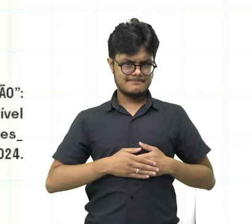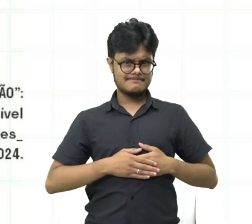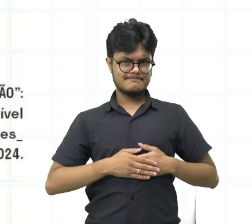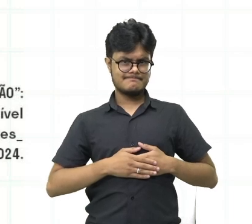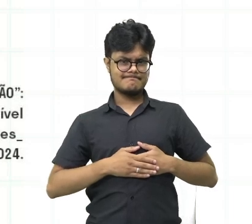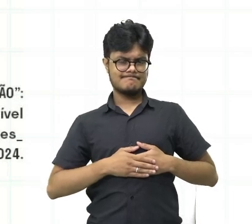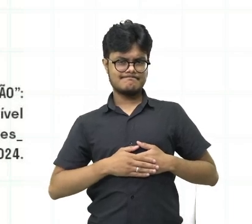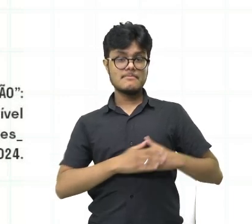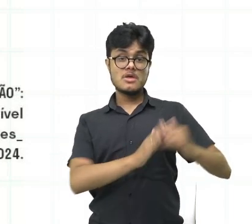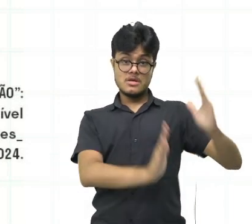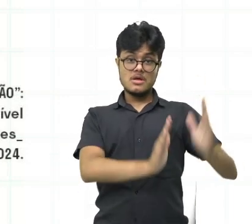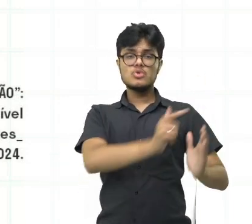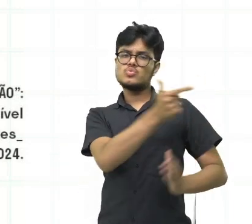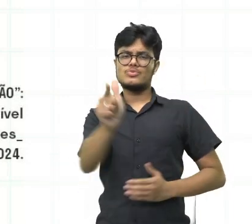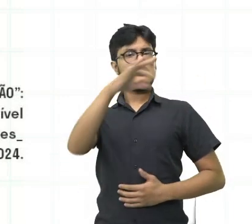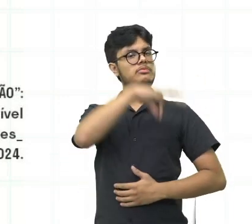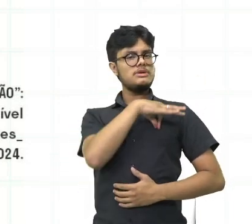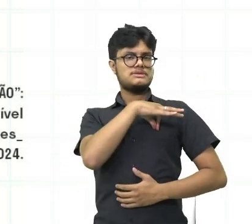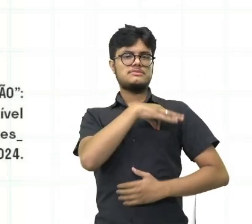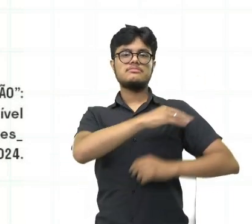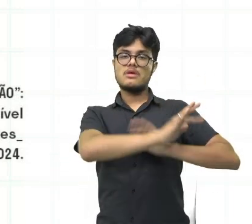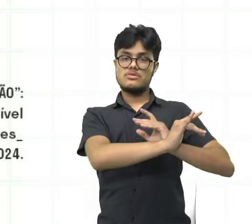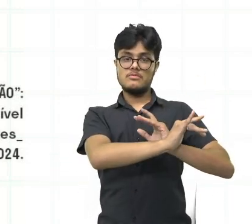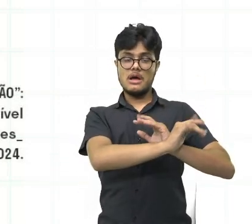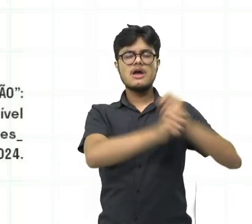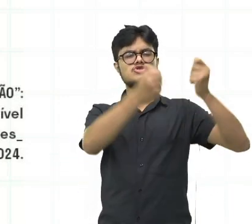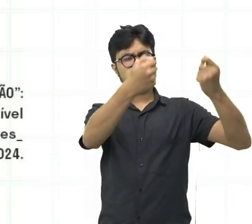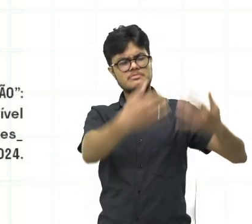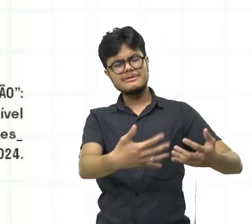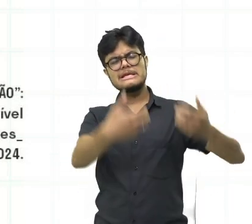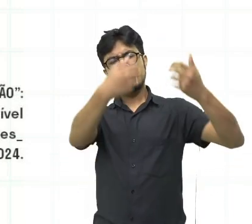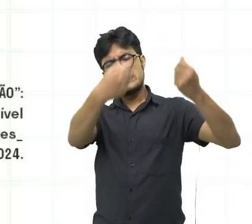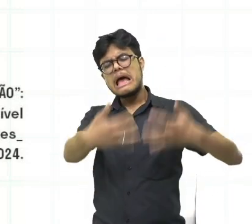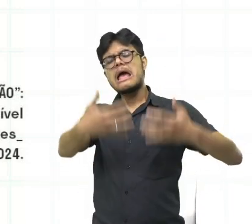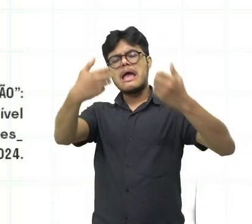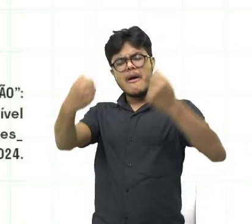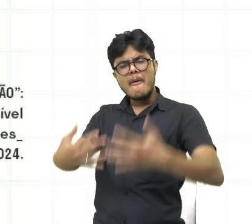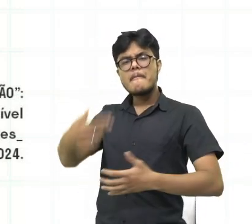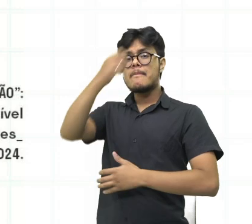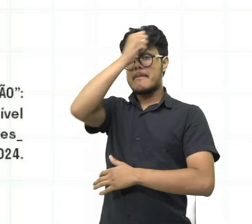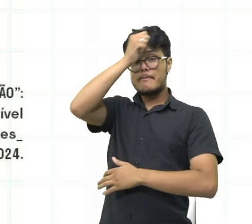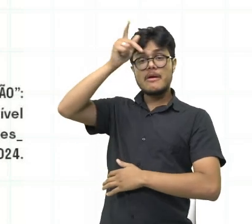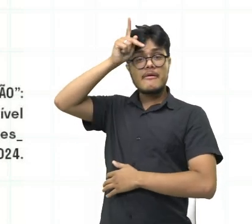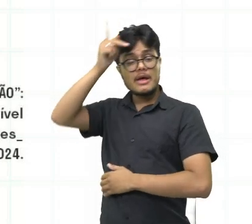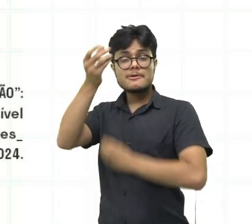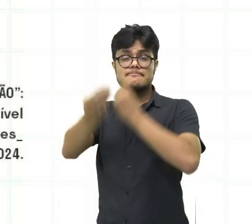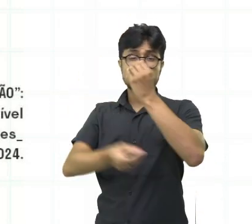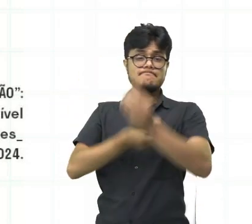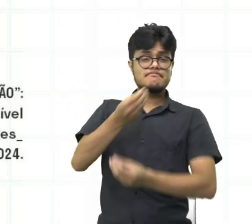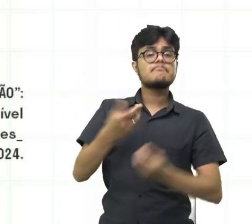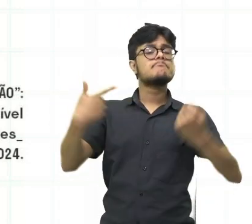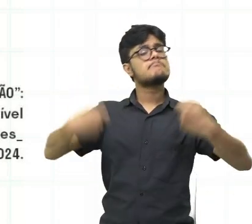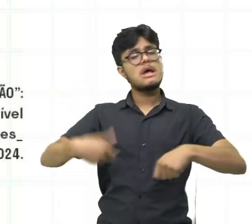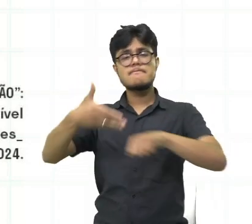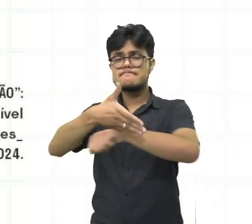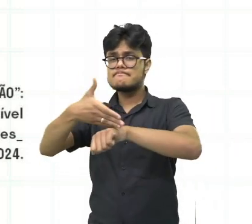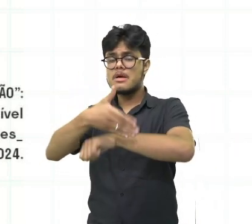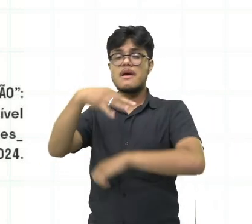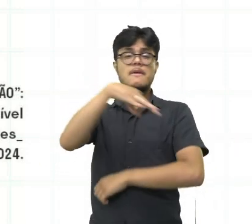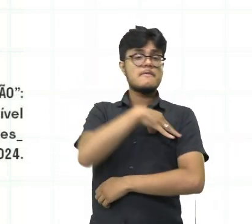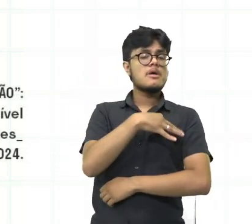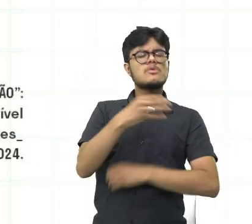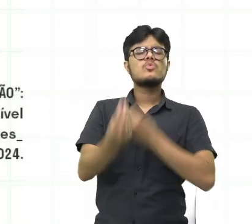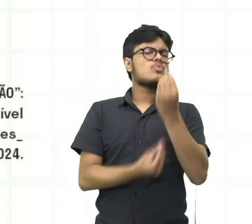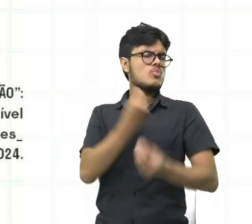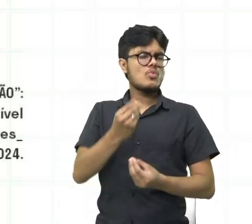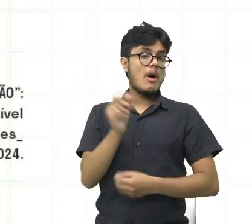O problema, que é a falta de policiamento. Aí ele fala da solução, que ele fala o quê? Mais policiamento. E qual é o argumento